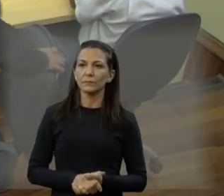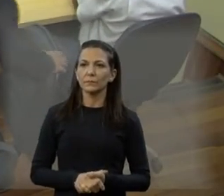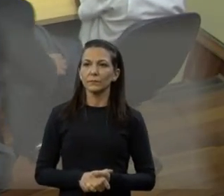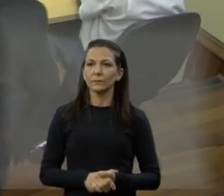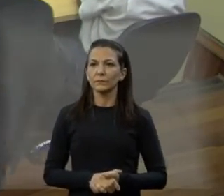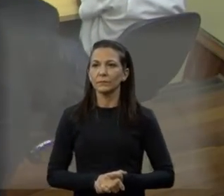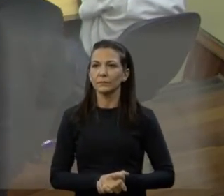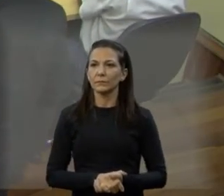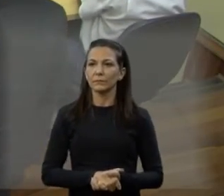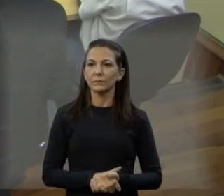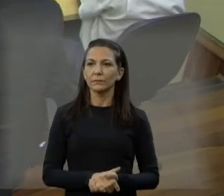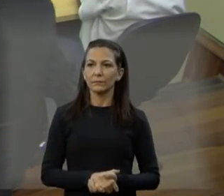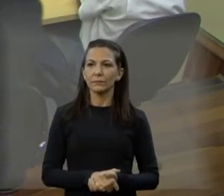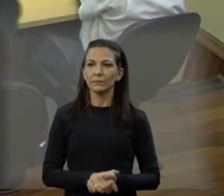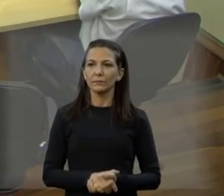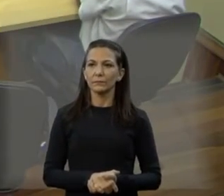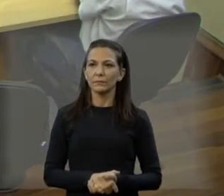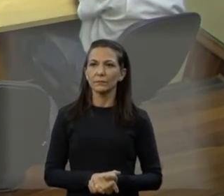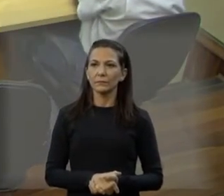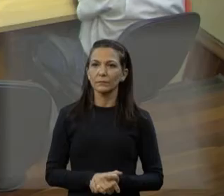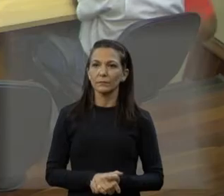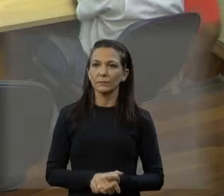E aí